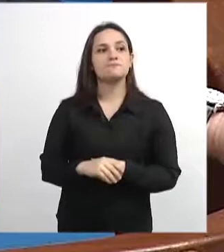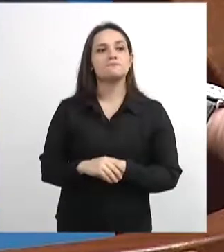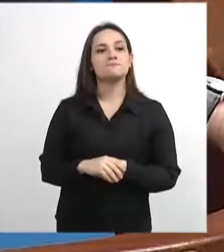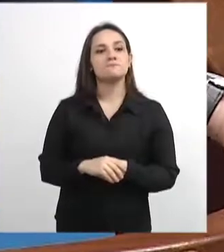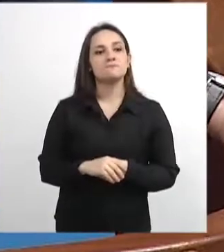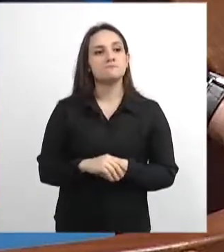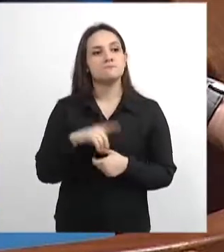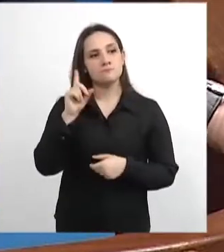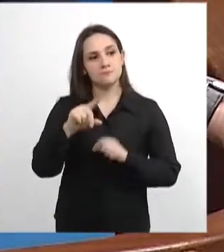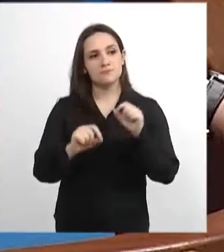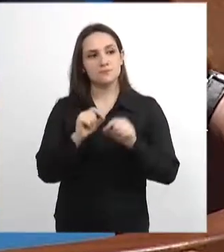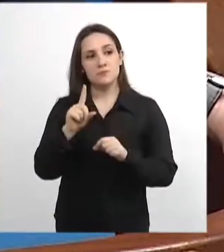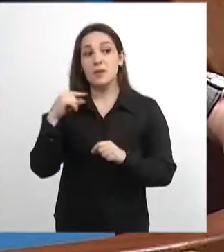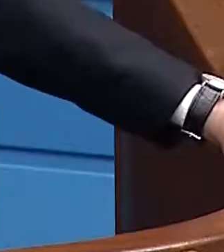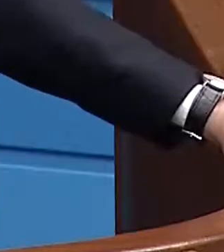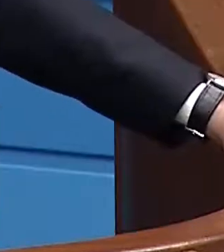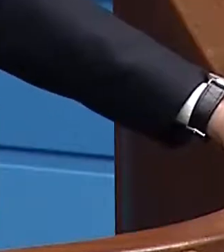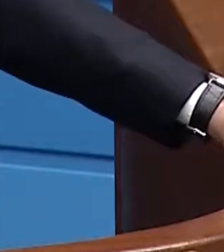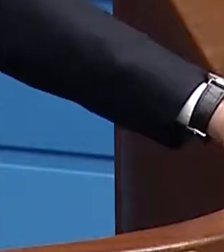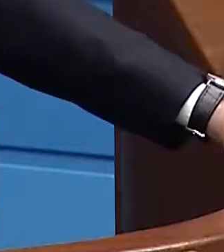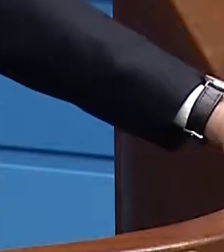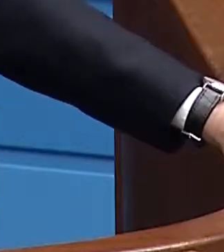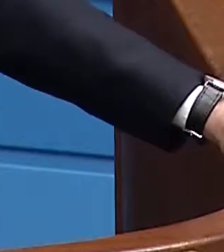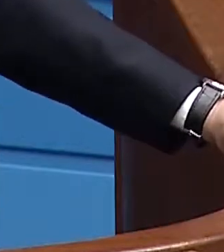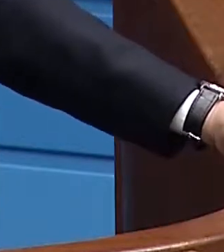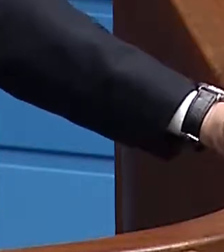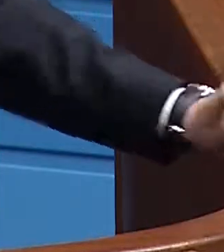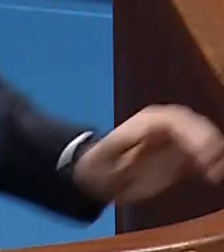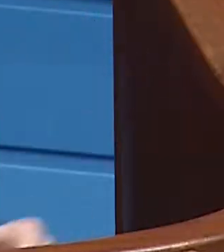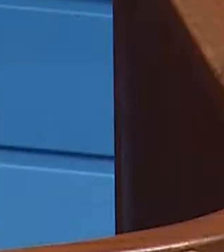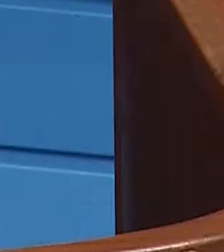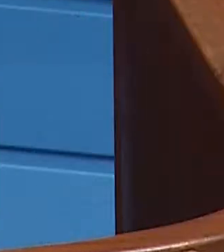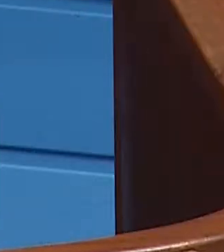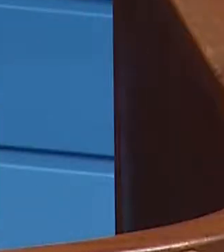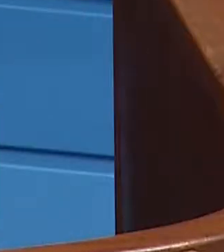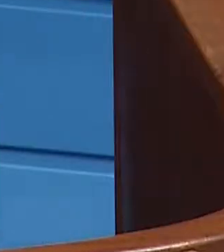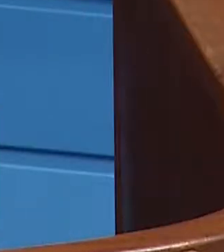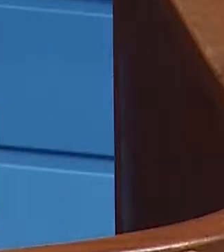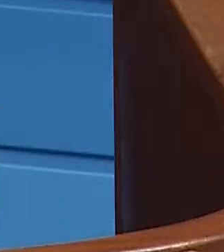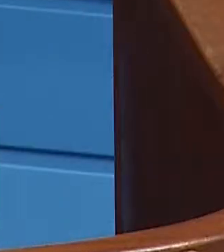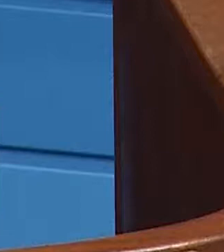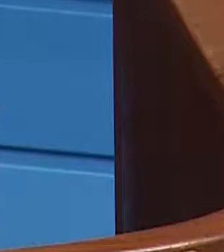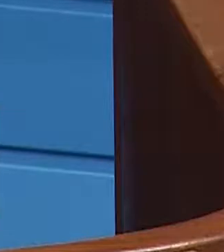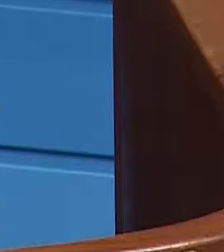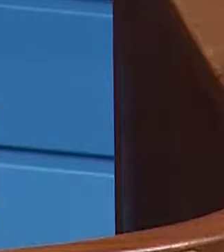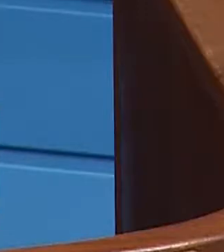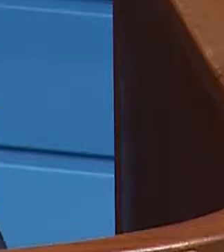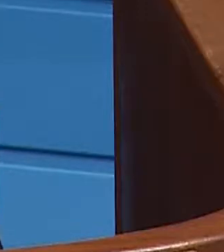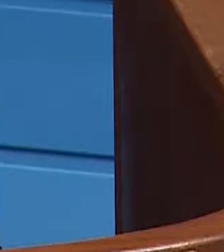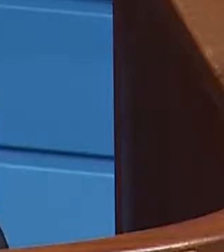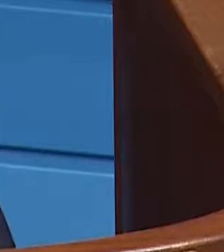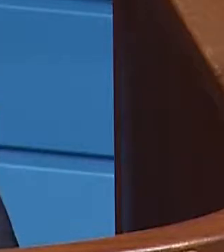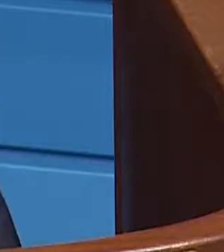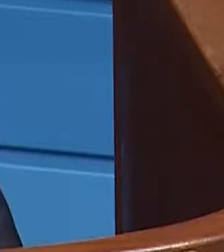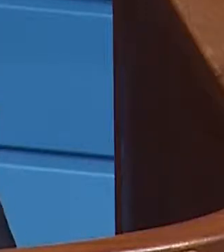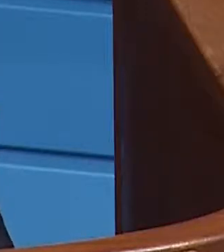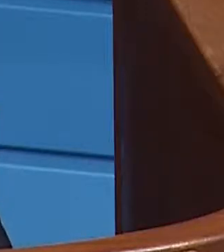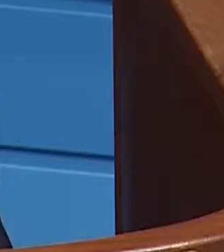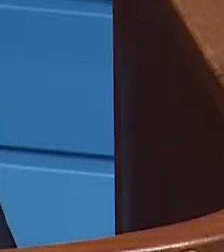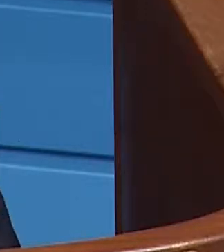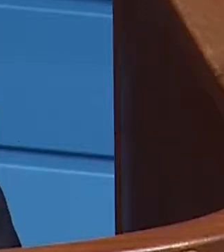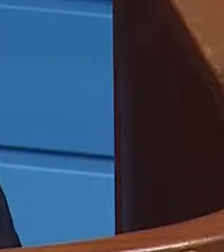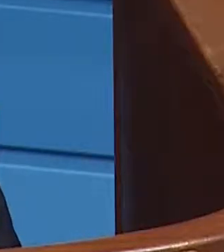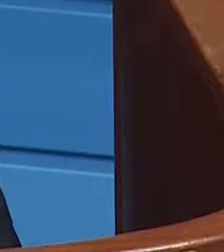Função extremamente importante porque esses conselheiros tutelares